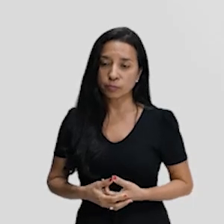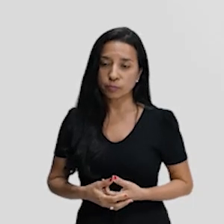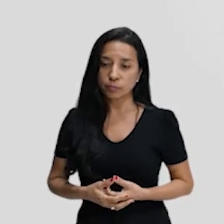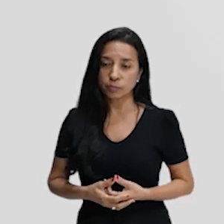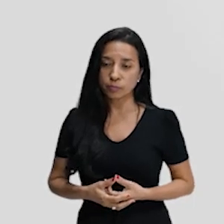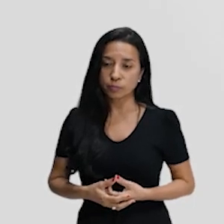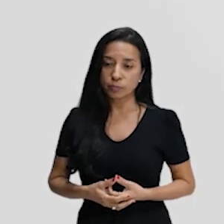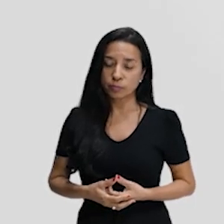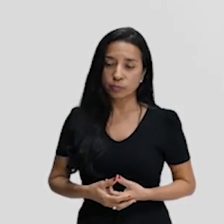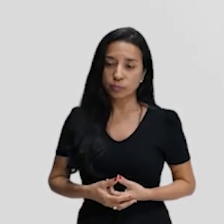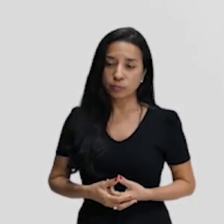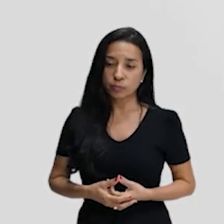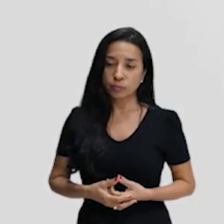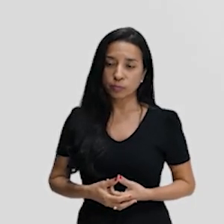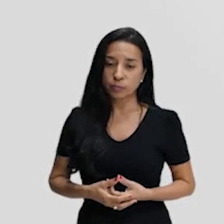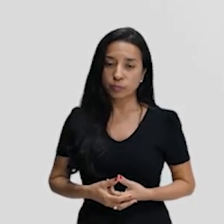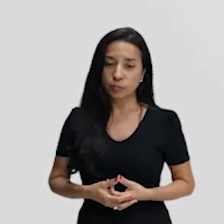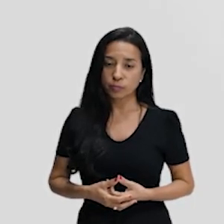magnético resultante